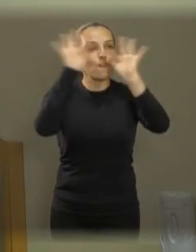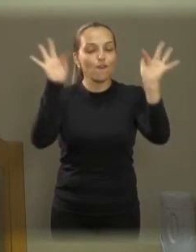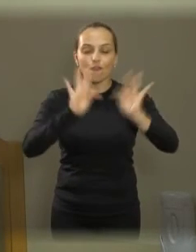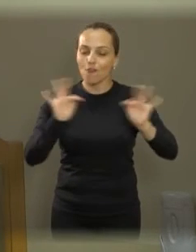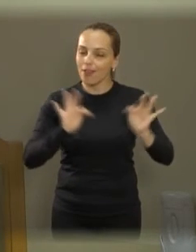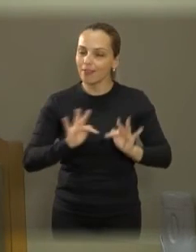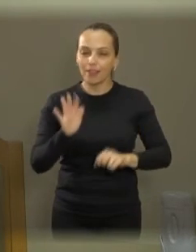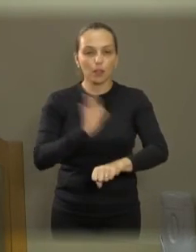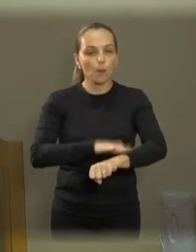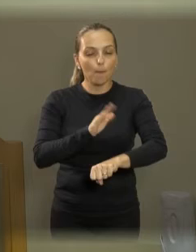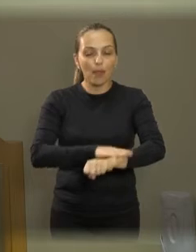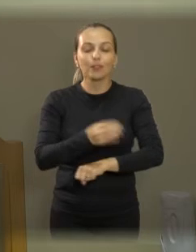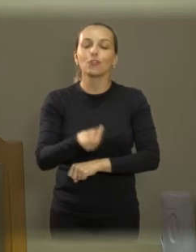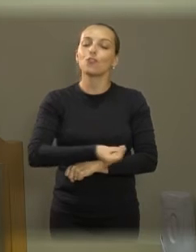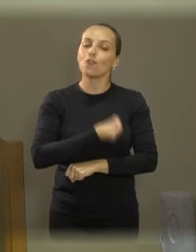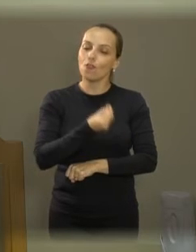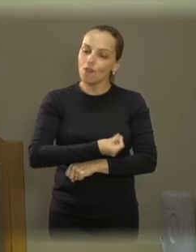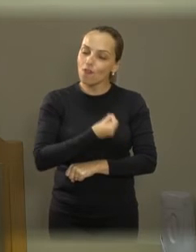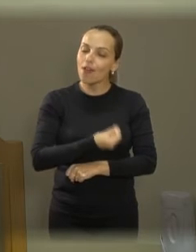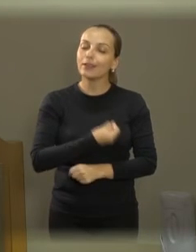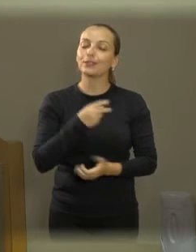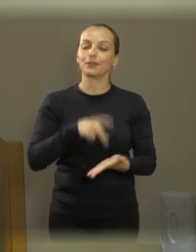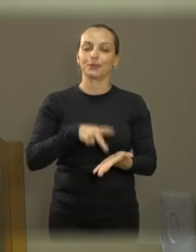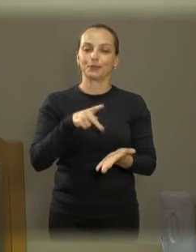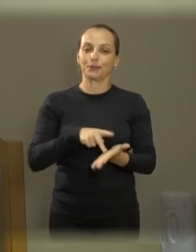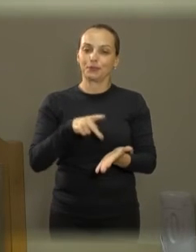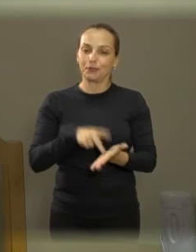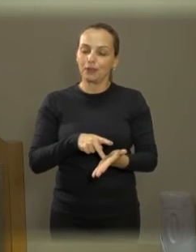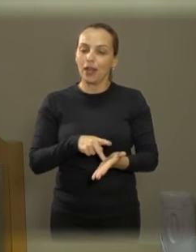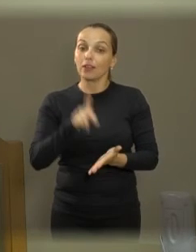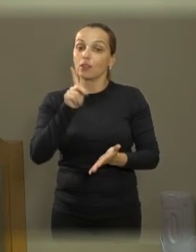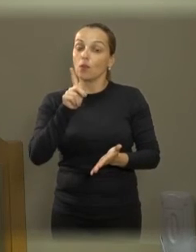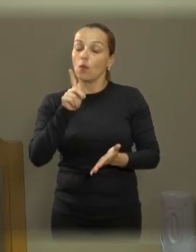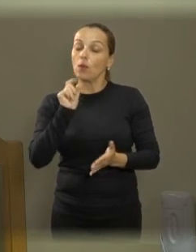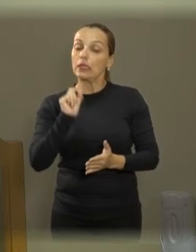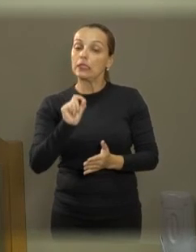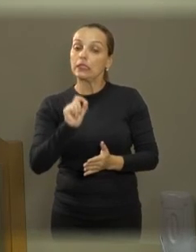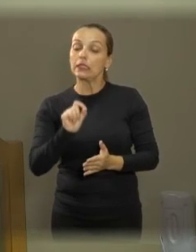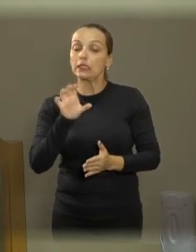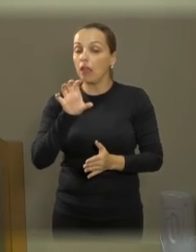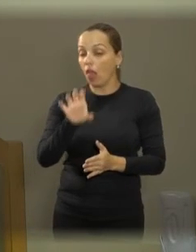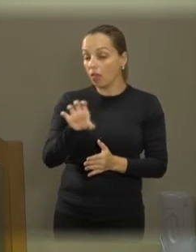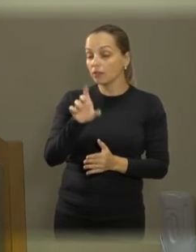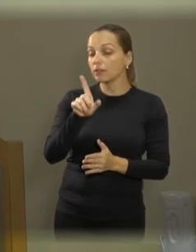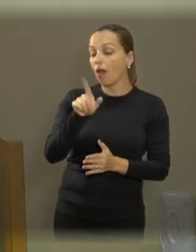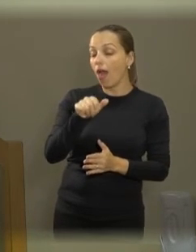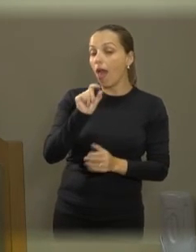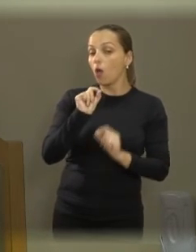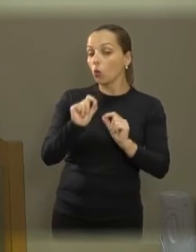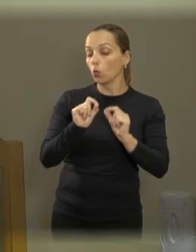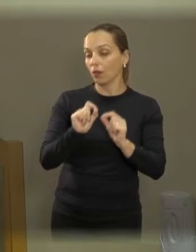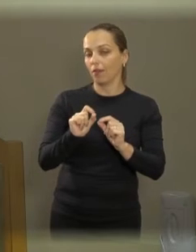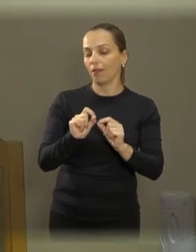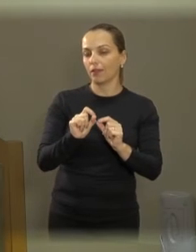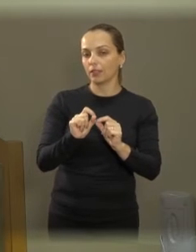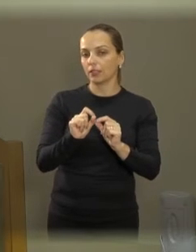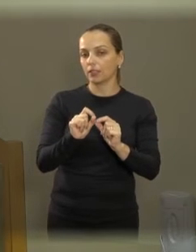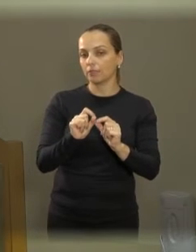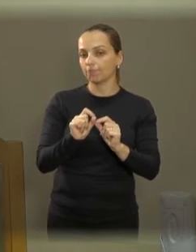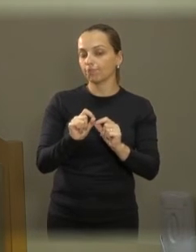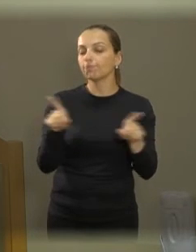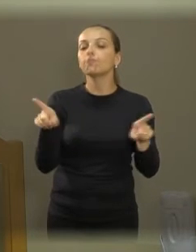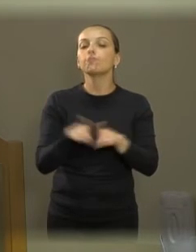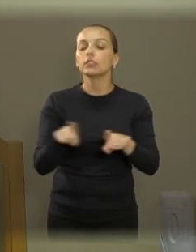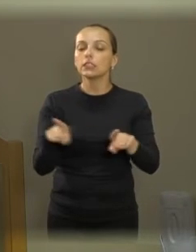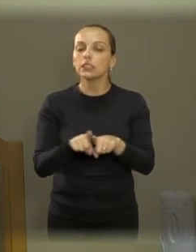vivendo isso. Né? E essa felicidade, na verdade, é uma felicidade e, ao mesmo